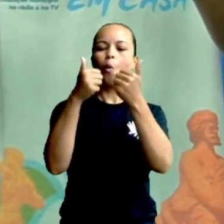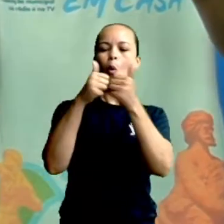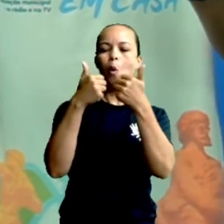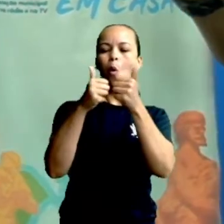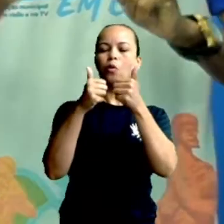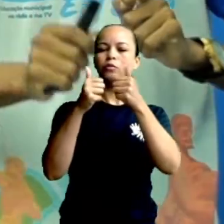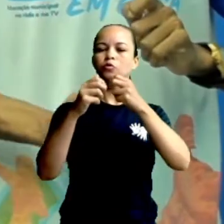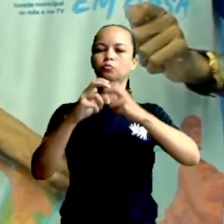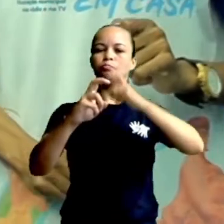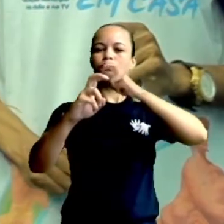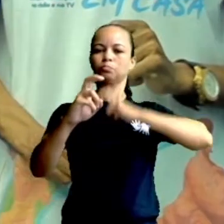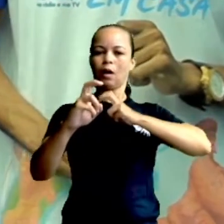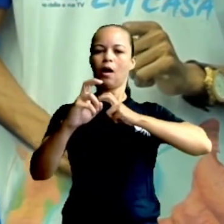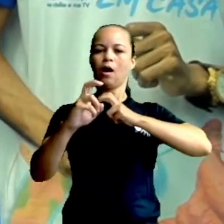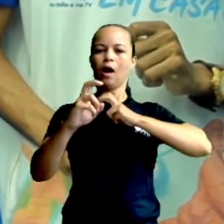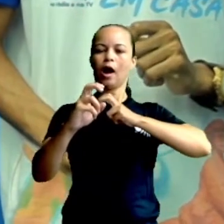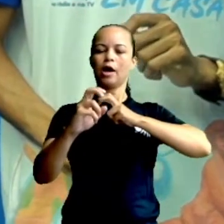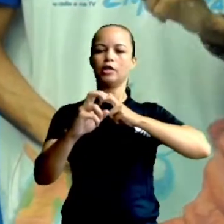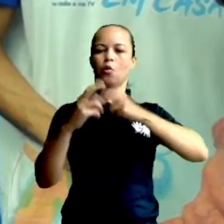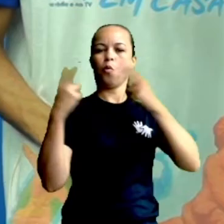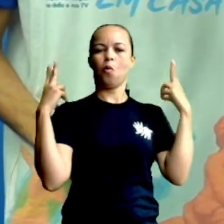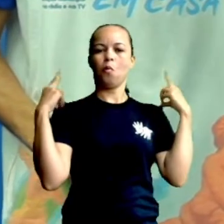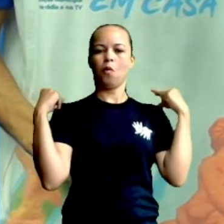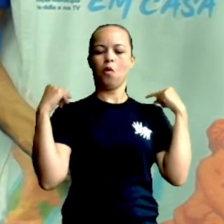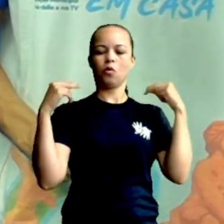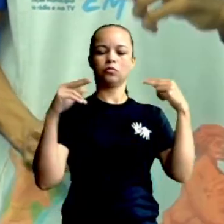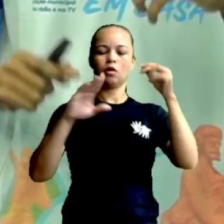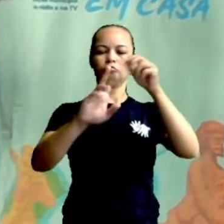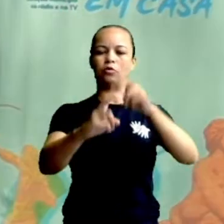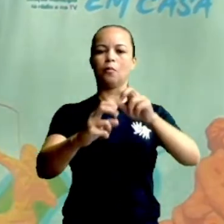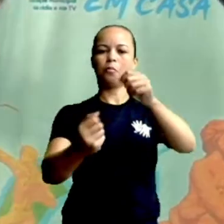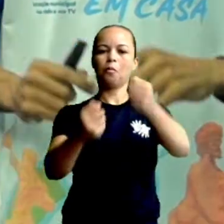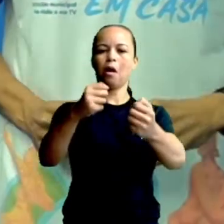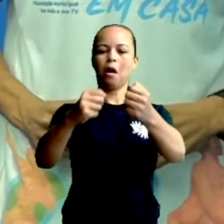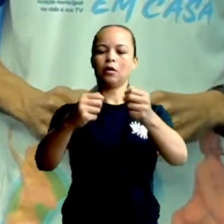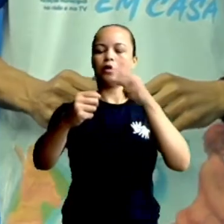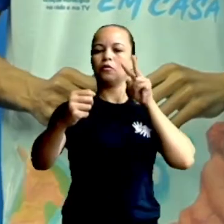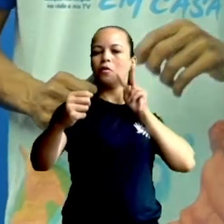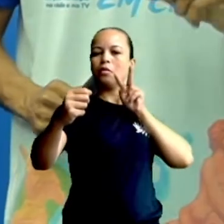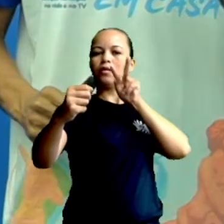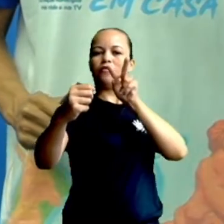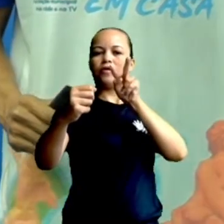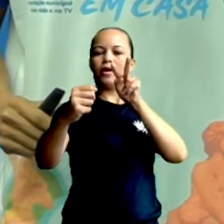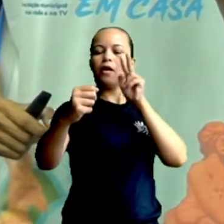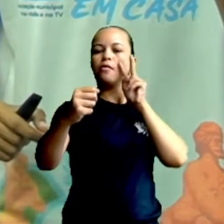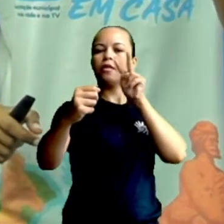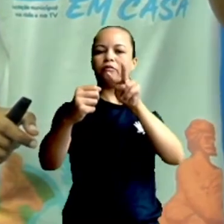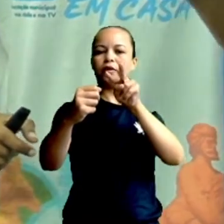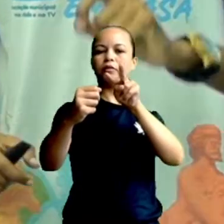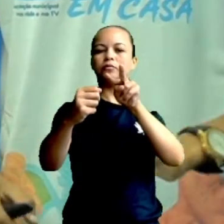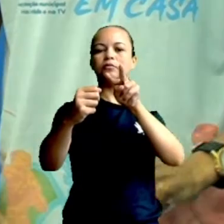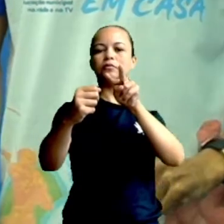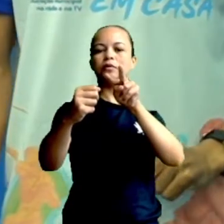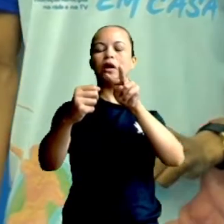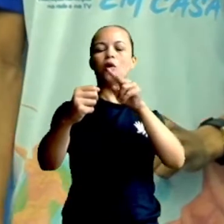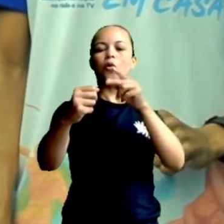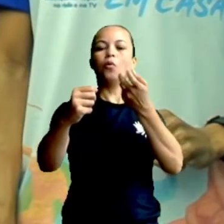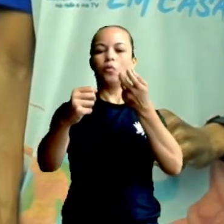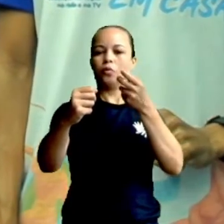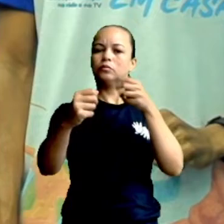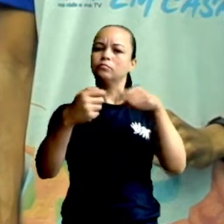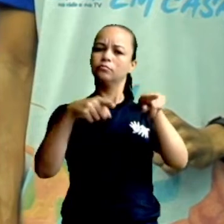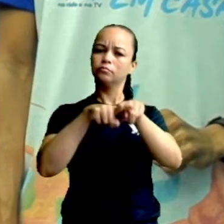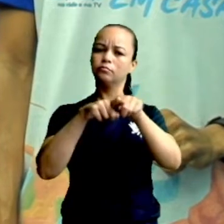os olhos do motorista pelo espelho retrovisor central ali, o motorista também está ali vendo.